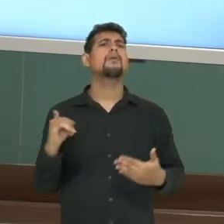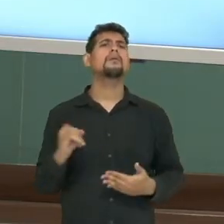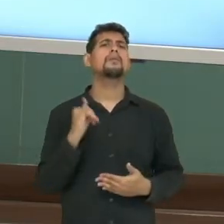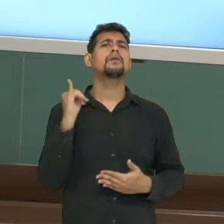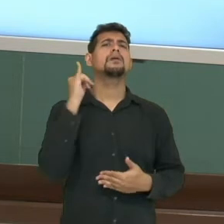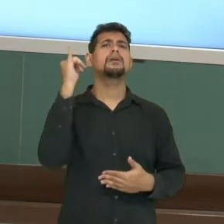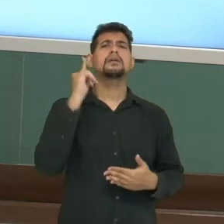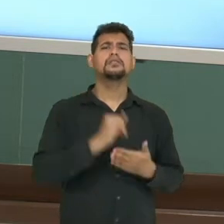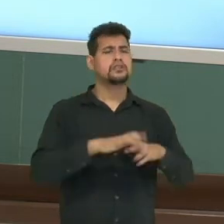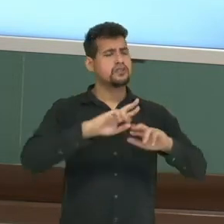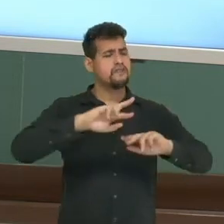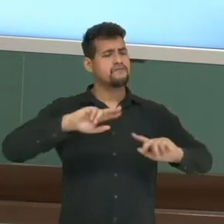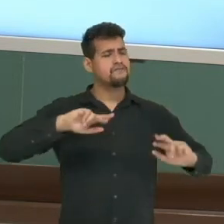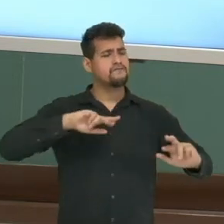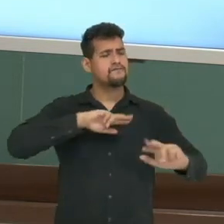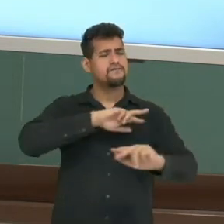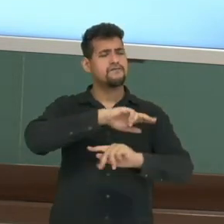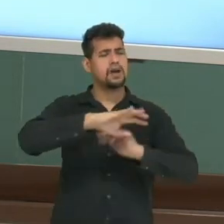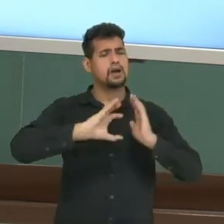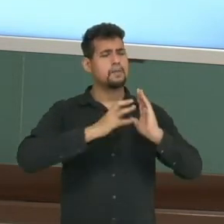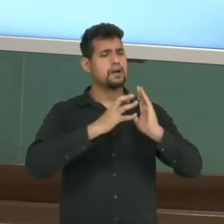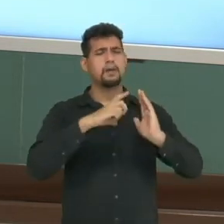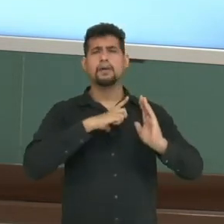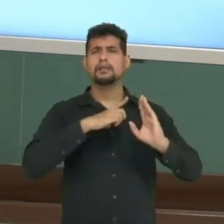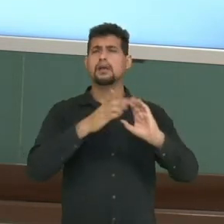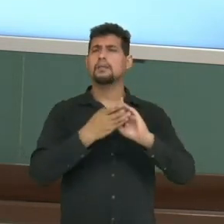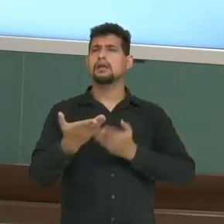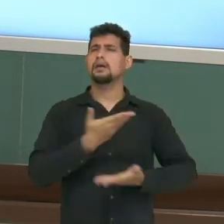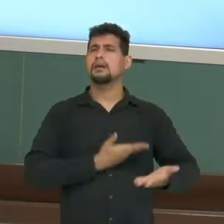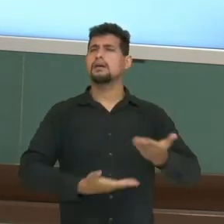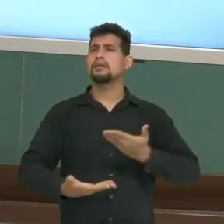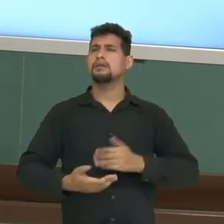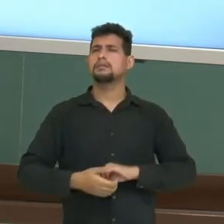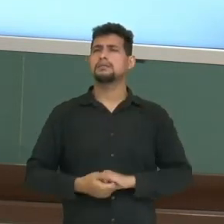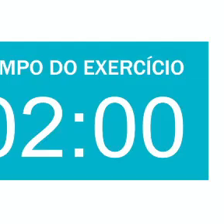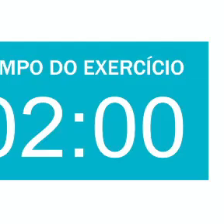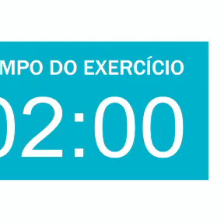do pluripartidarismo para uma democracia?